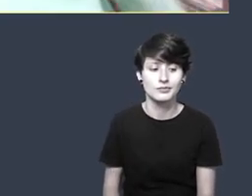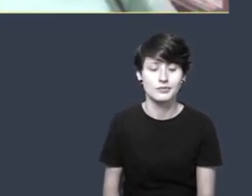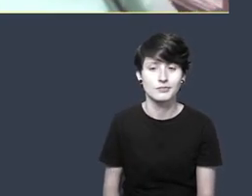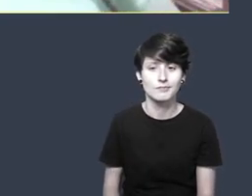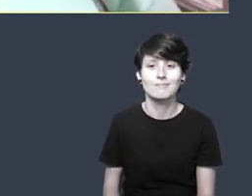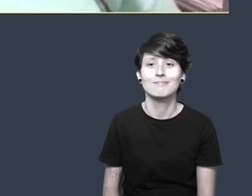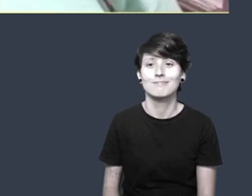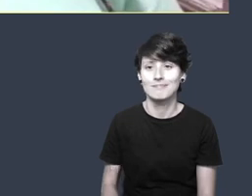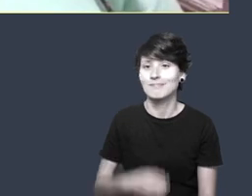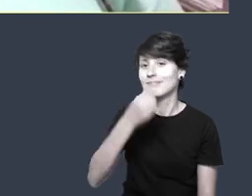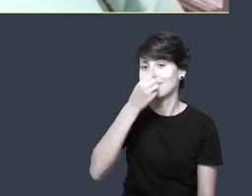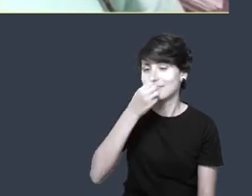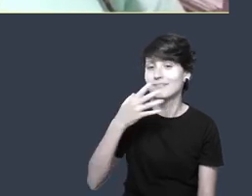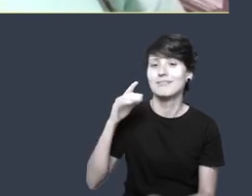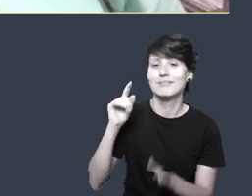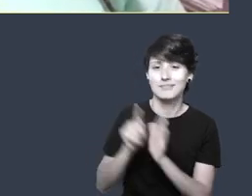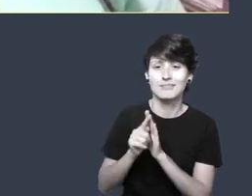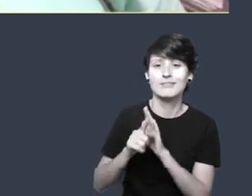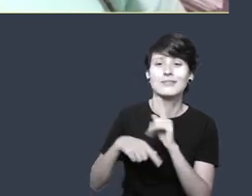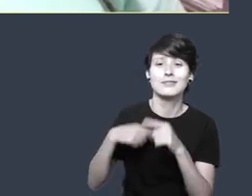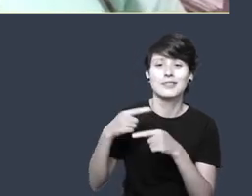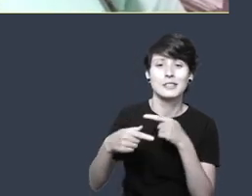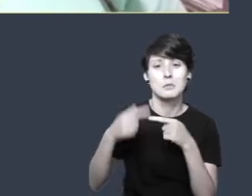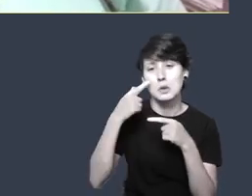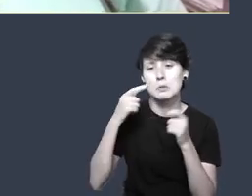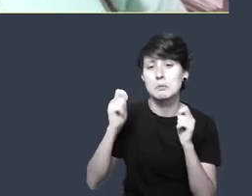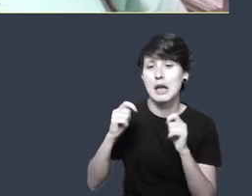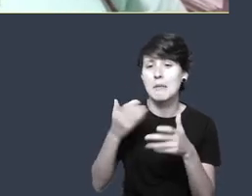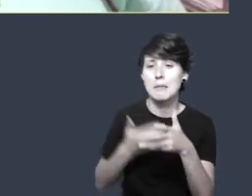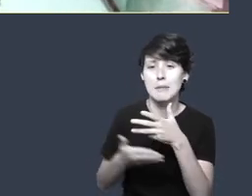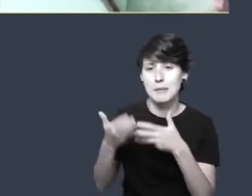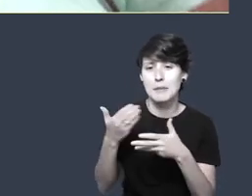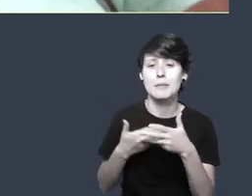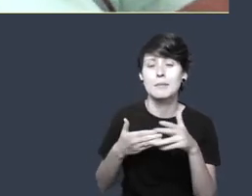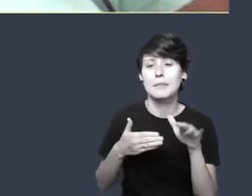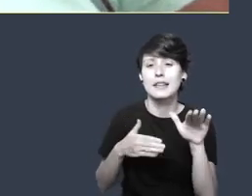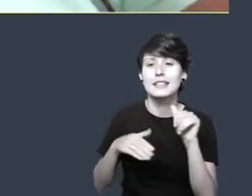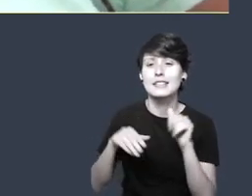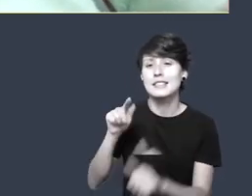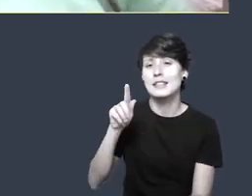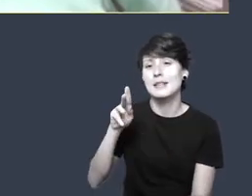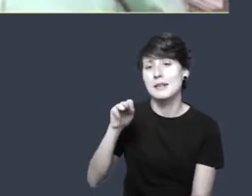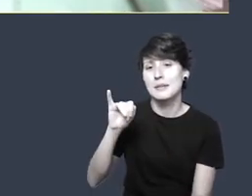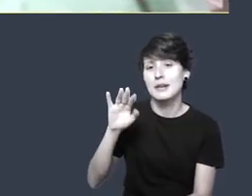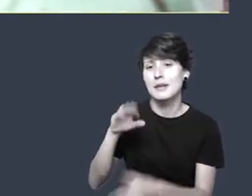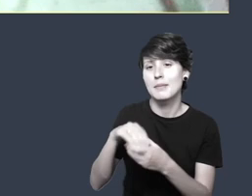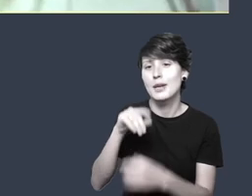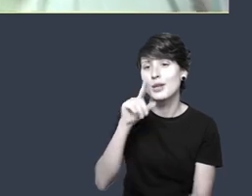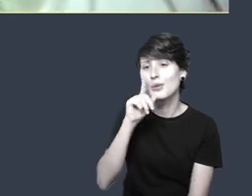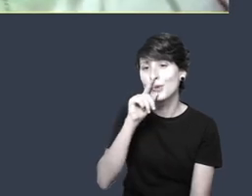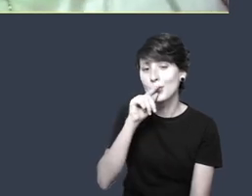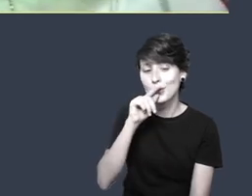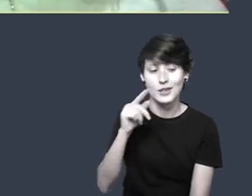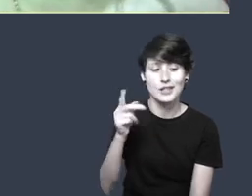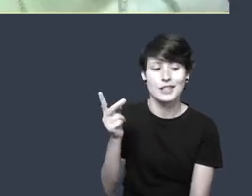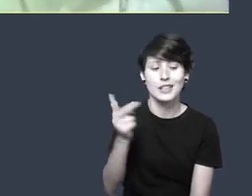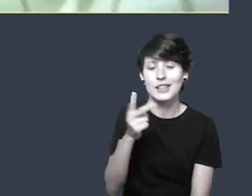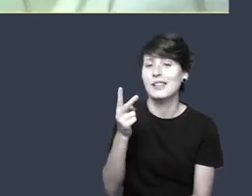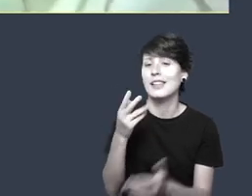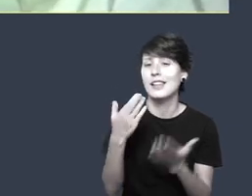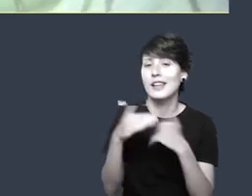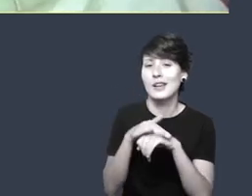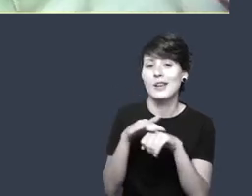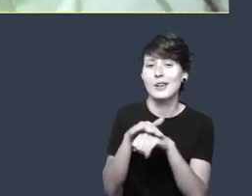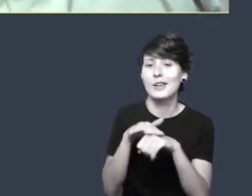Boa, José. Então, daqui a pouco a gente pode trocar essa ideia. Chama a Gabi lá no Twitter e aí vocês conversem lá